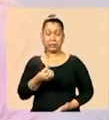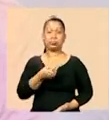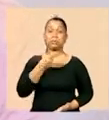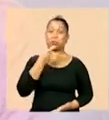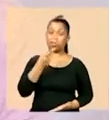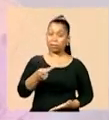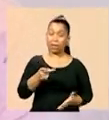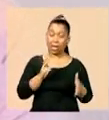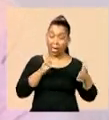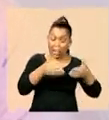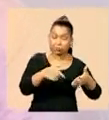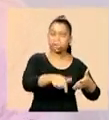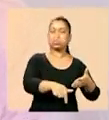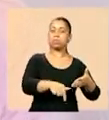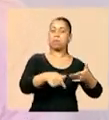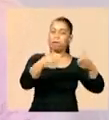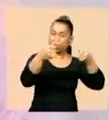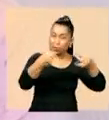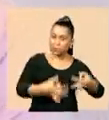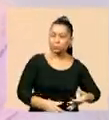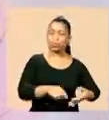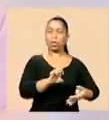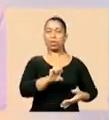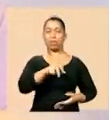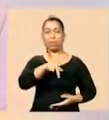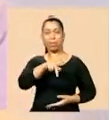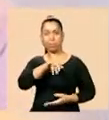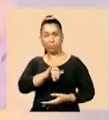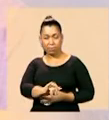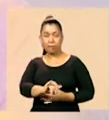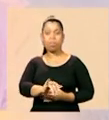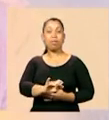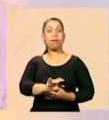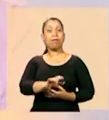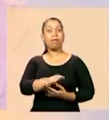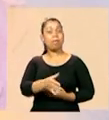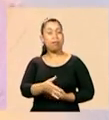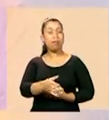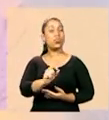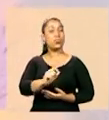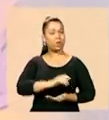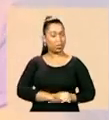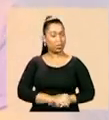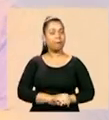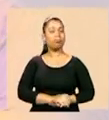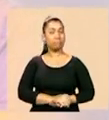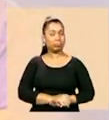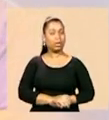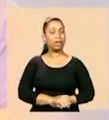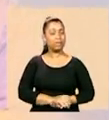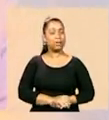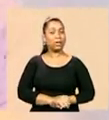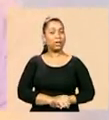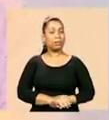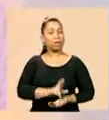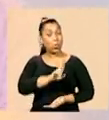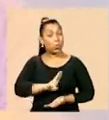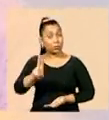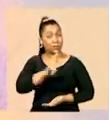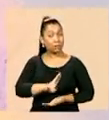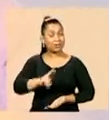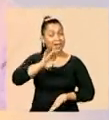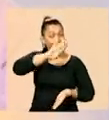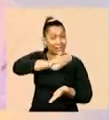bem específica e ela fala que o EPI, a princípio, ele é para ser implantado até que